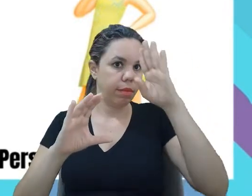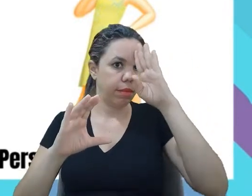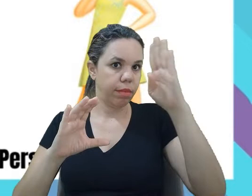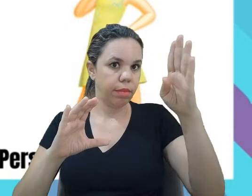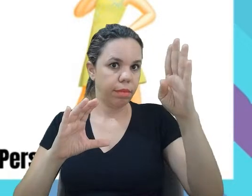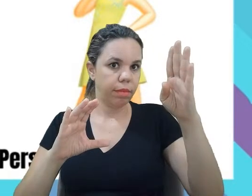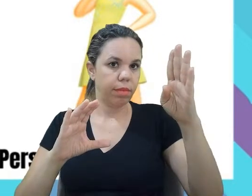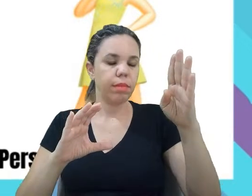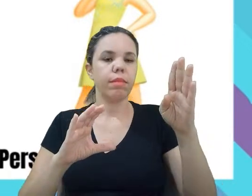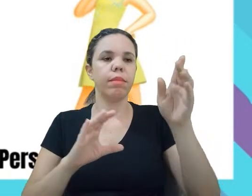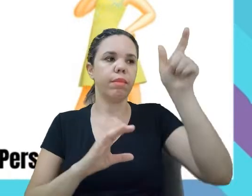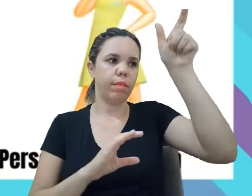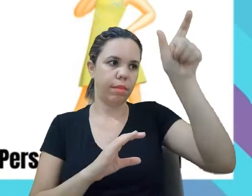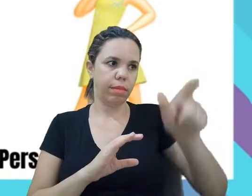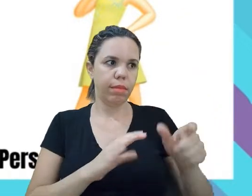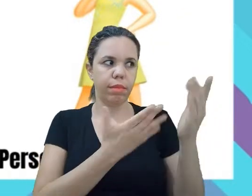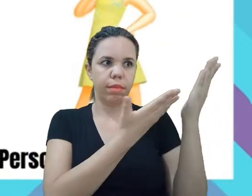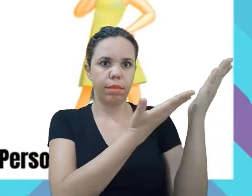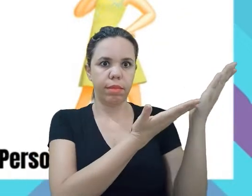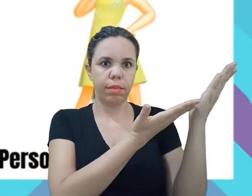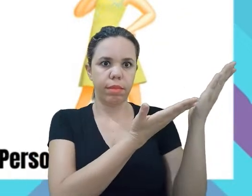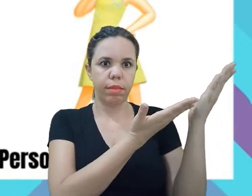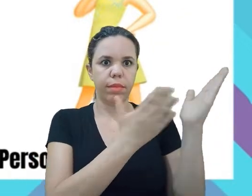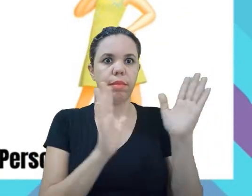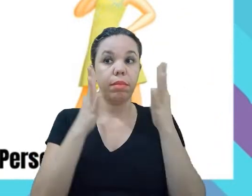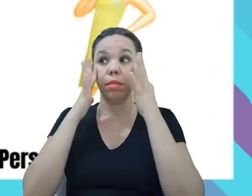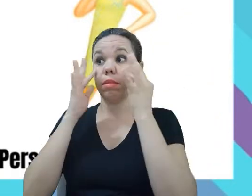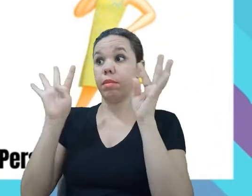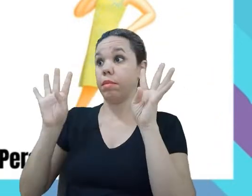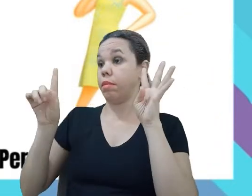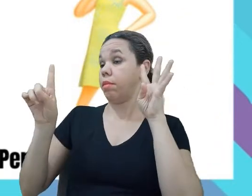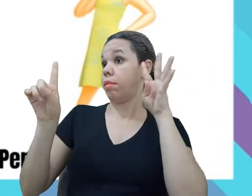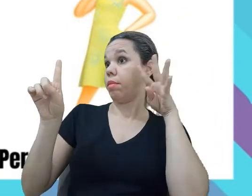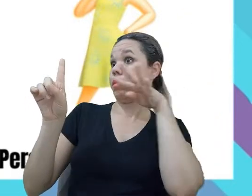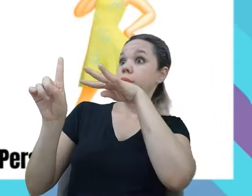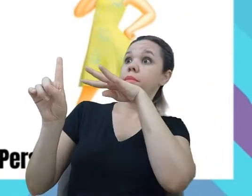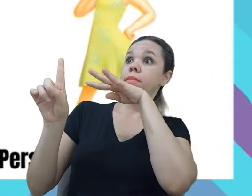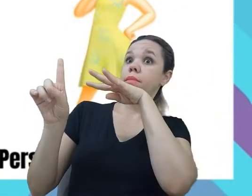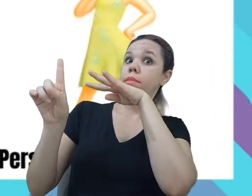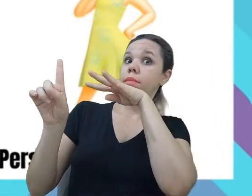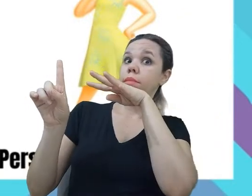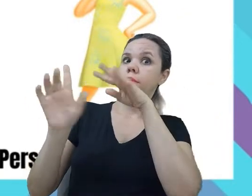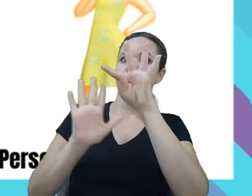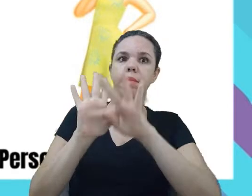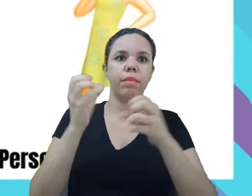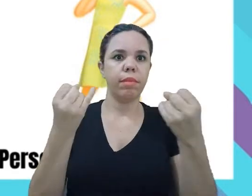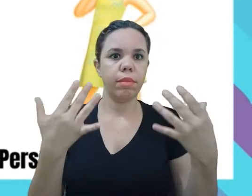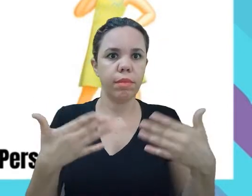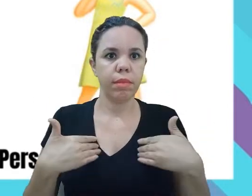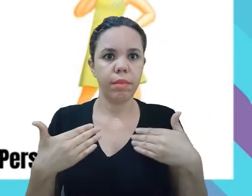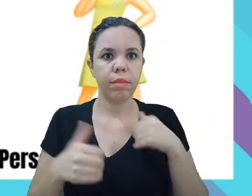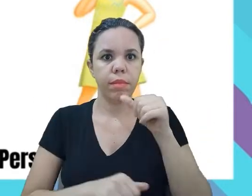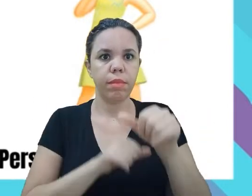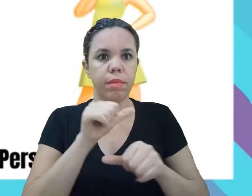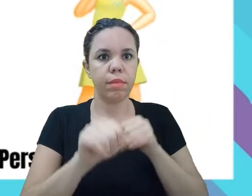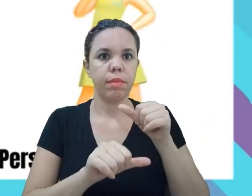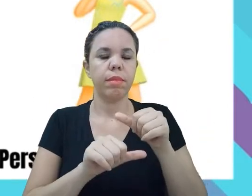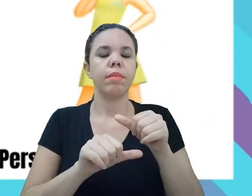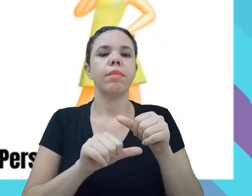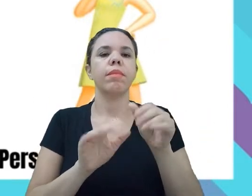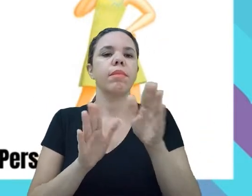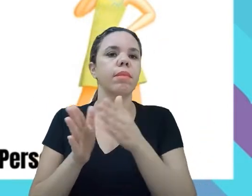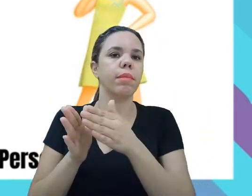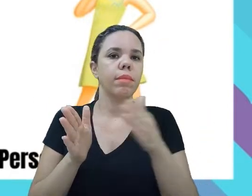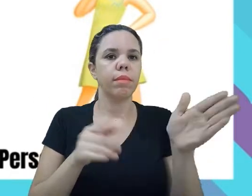personagem. Essa dinâmica é bem perceptível da personagem Alegria quando ela acessa a todo momento o painel